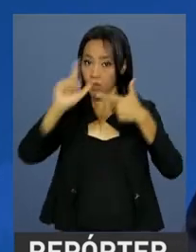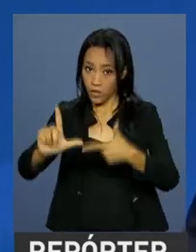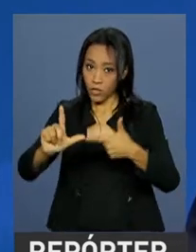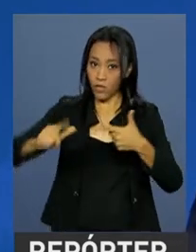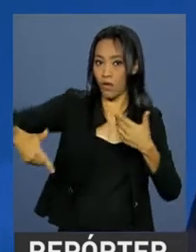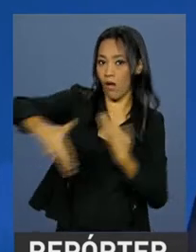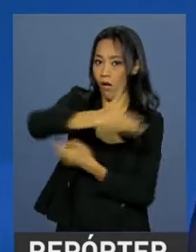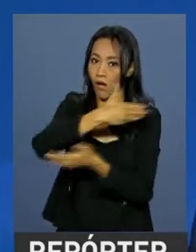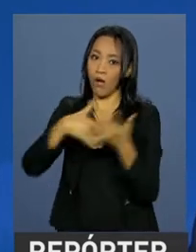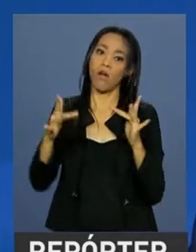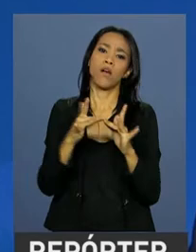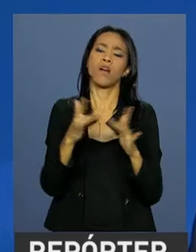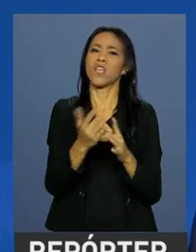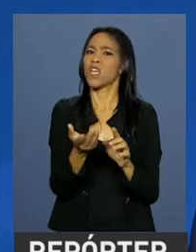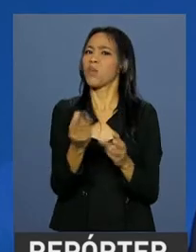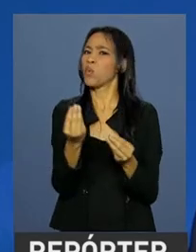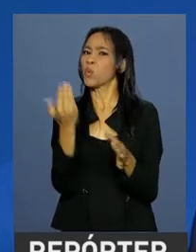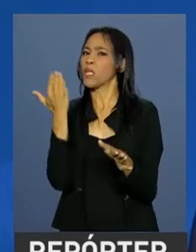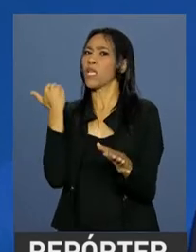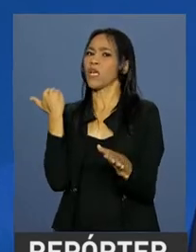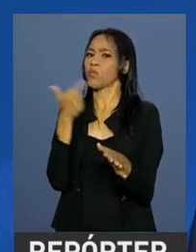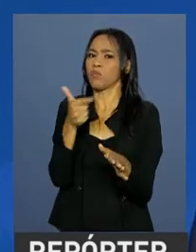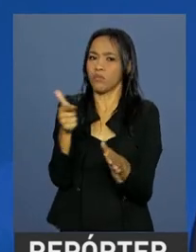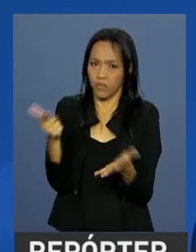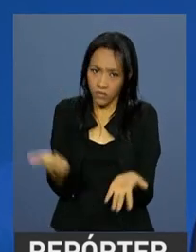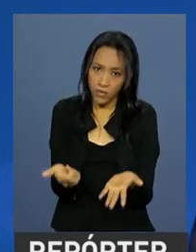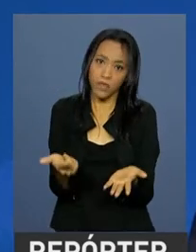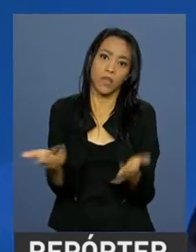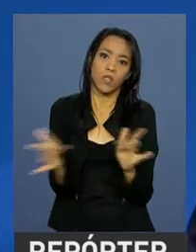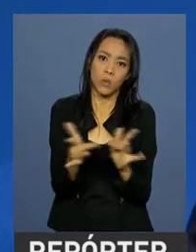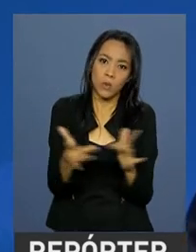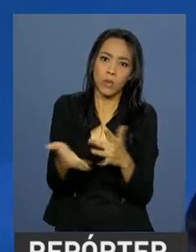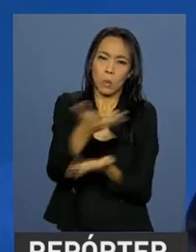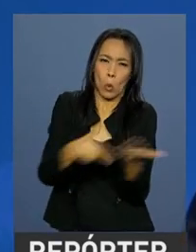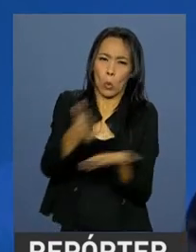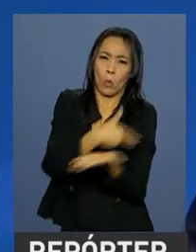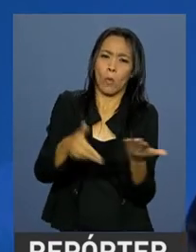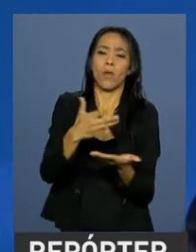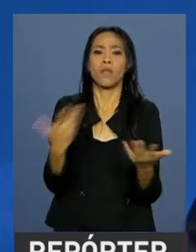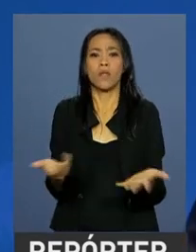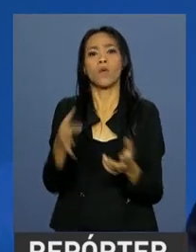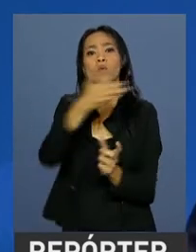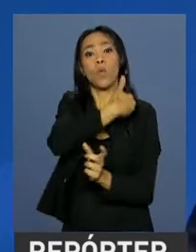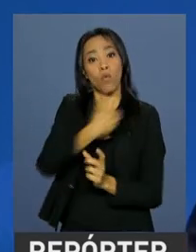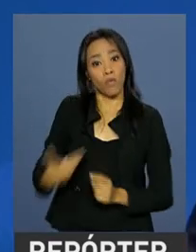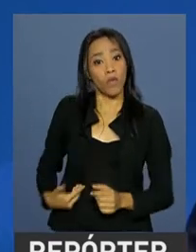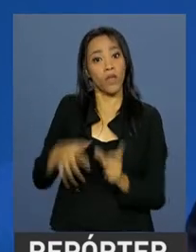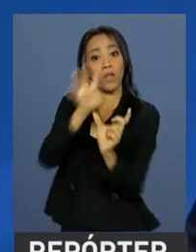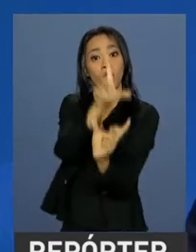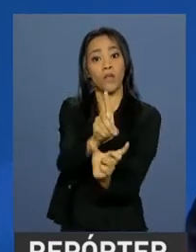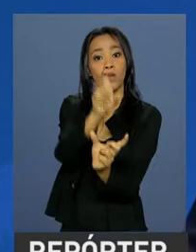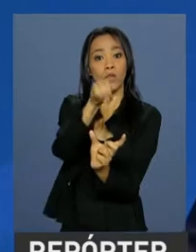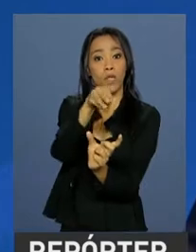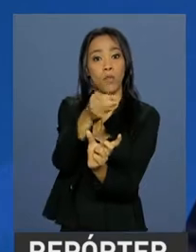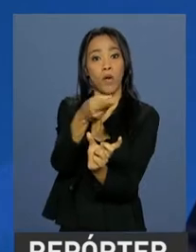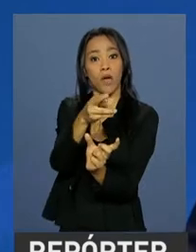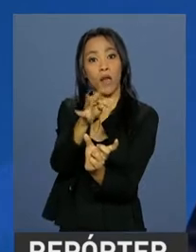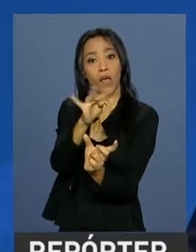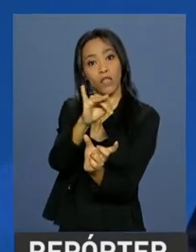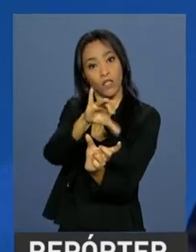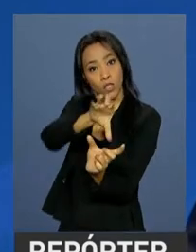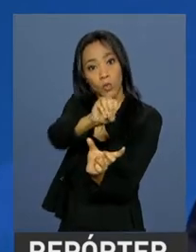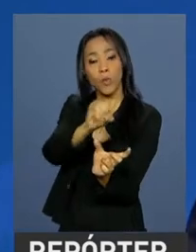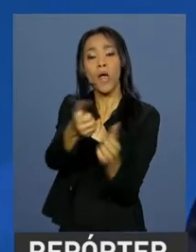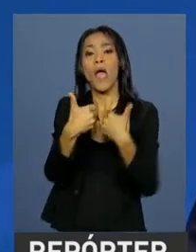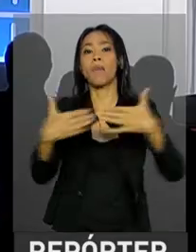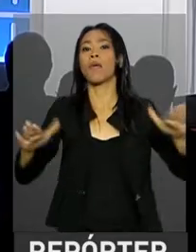coisa que durante muito tempo não ocorreu. Em uma democracia, governa-se com abertura para toda